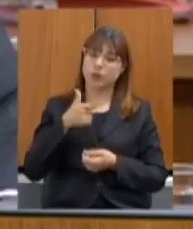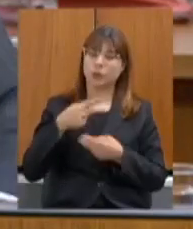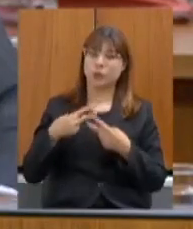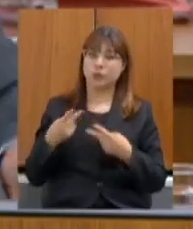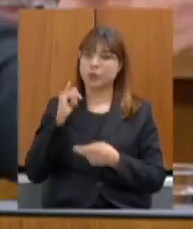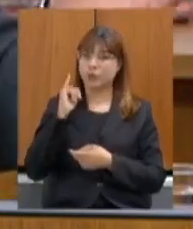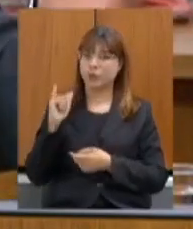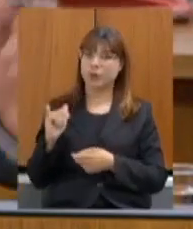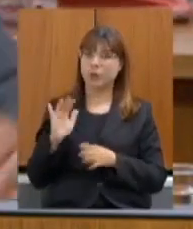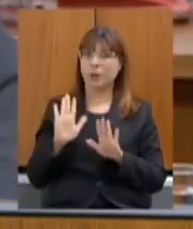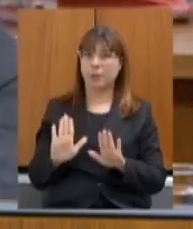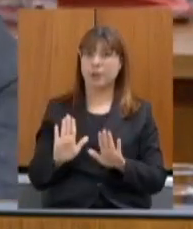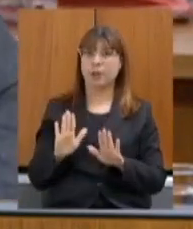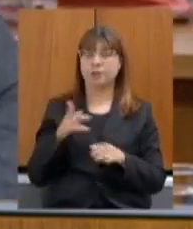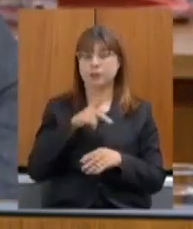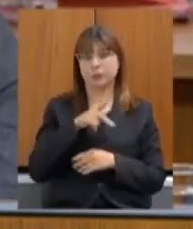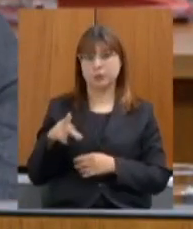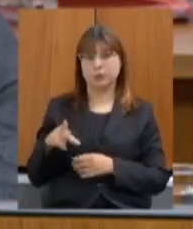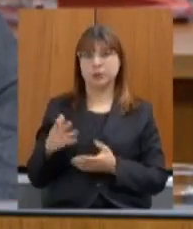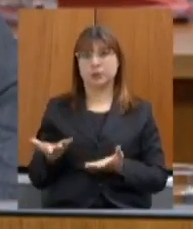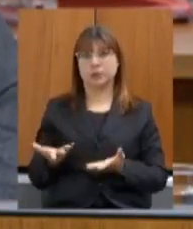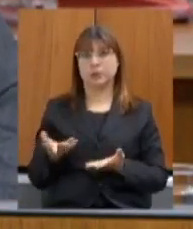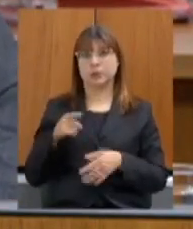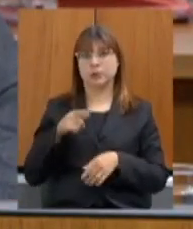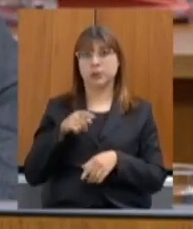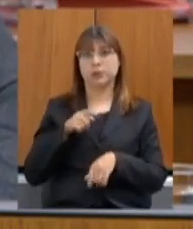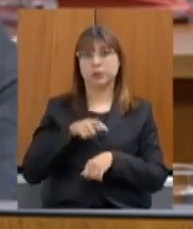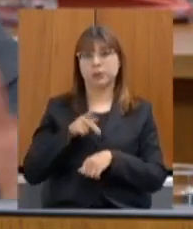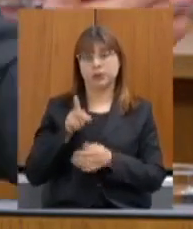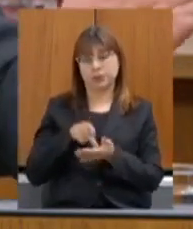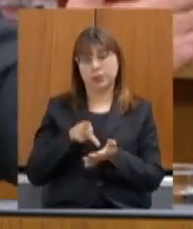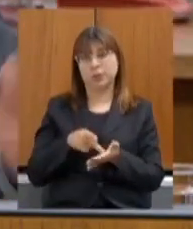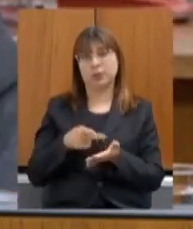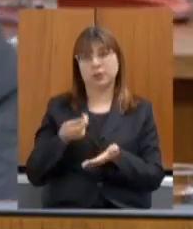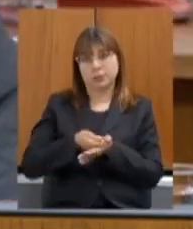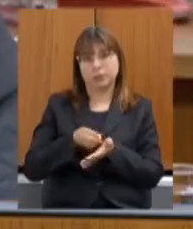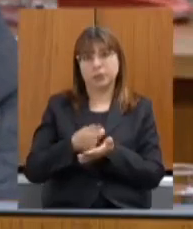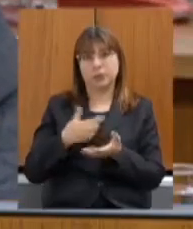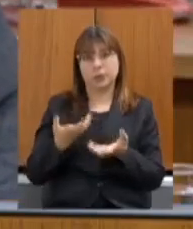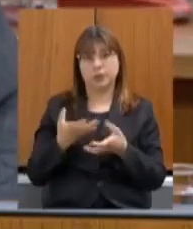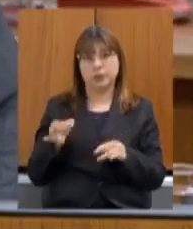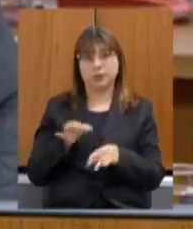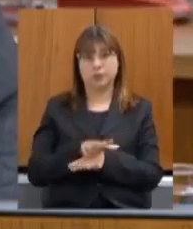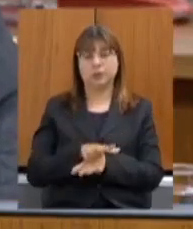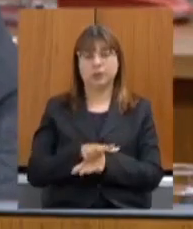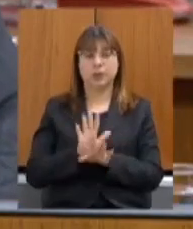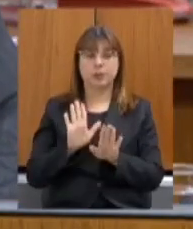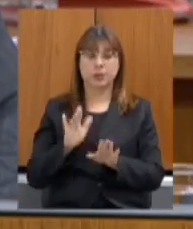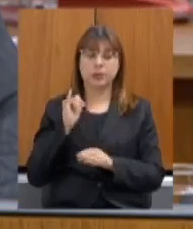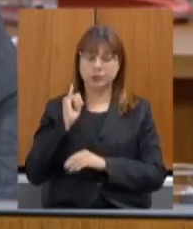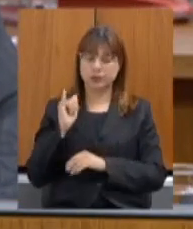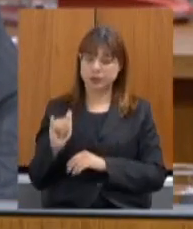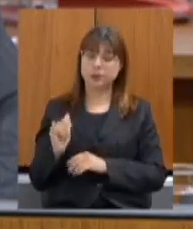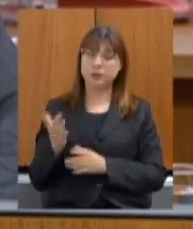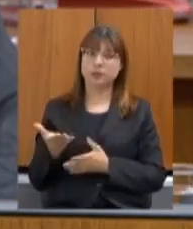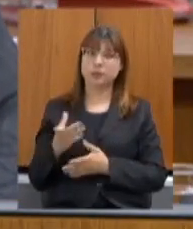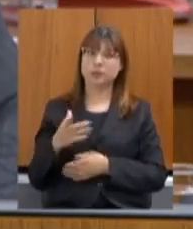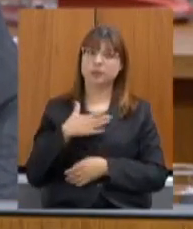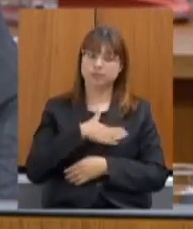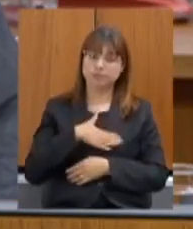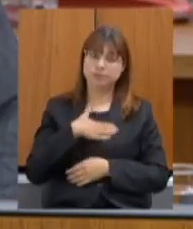manifestar, mas o presidente está realmente me cobrando. Eu quero encerrar, mas dizer que é muito prazeroso